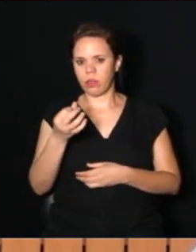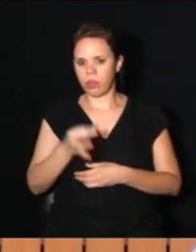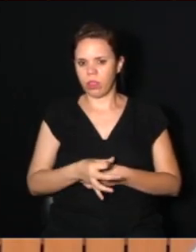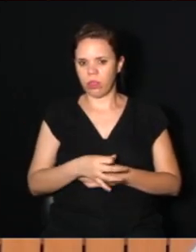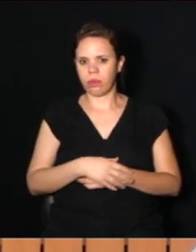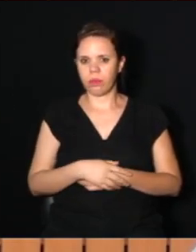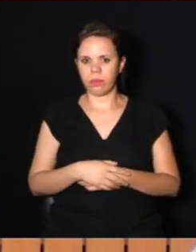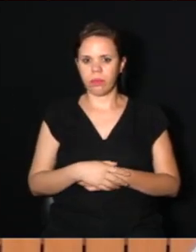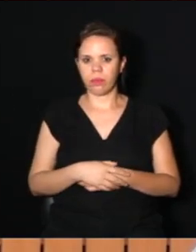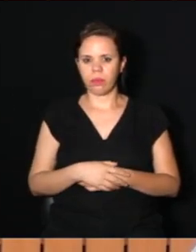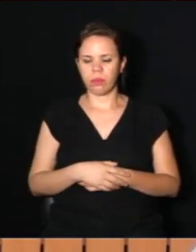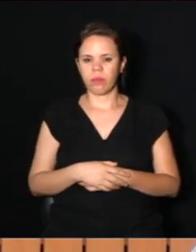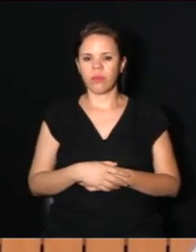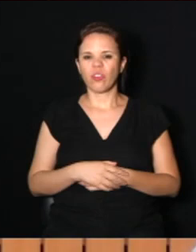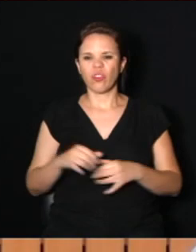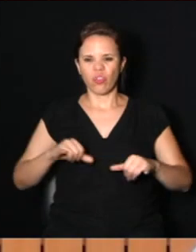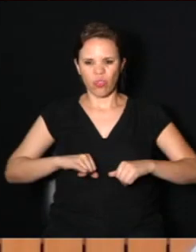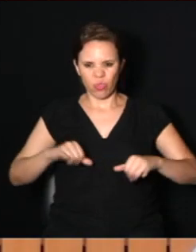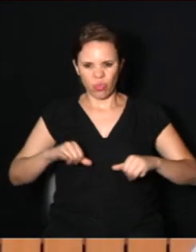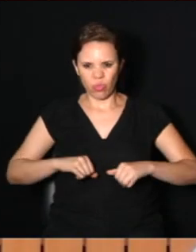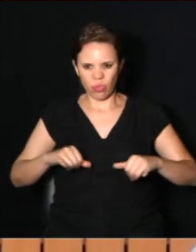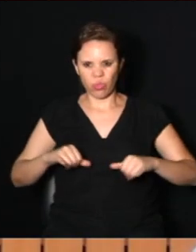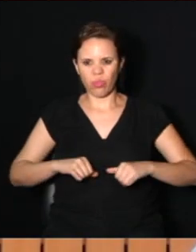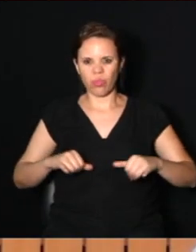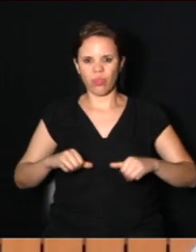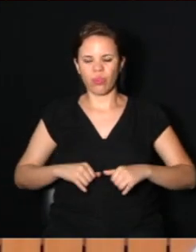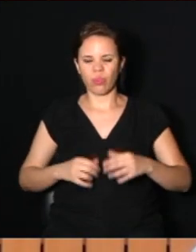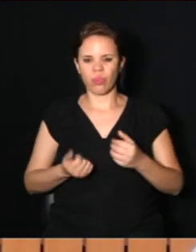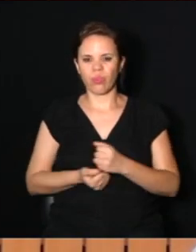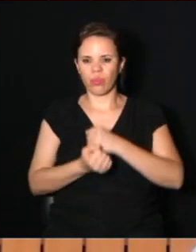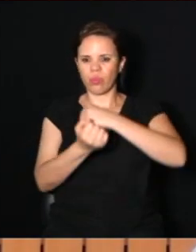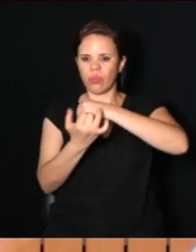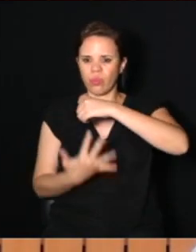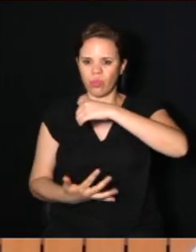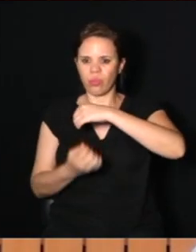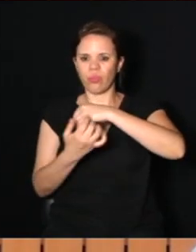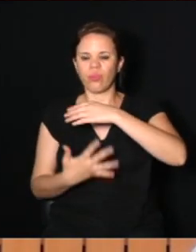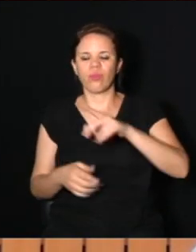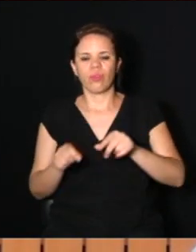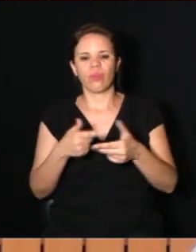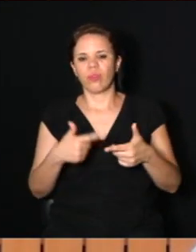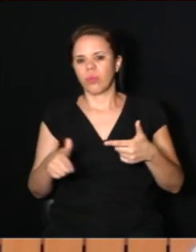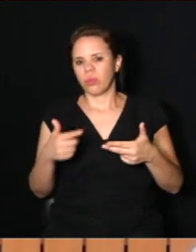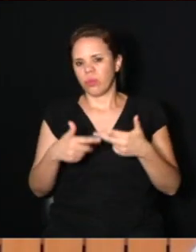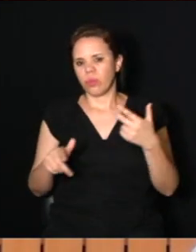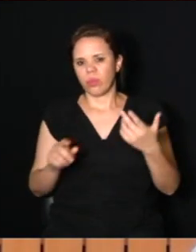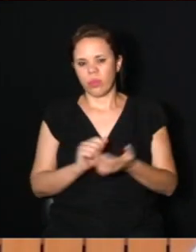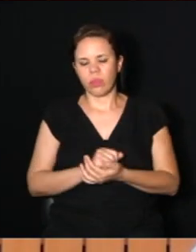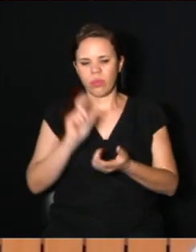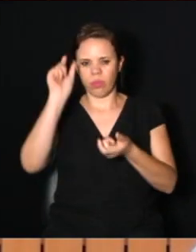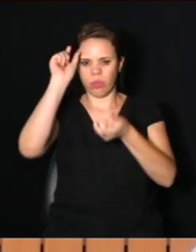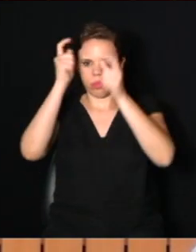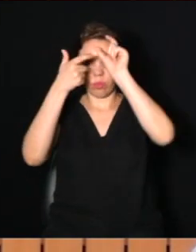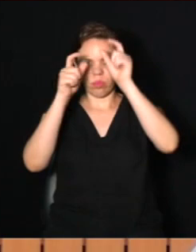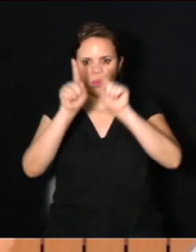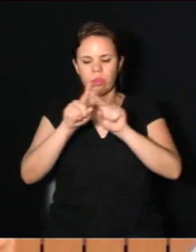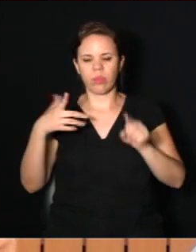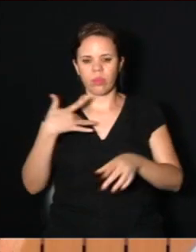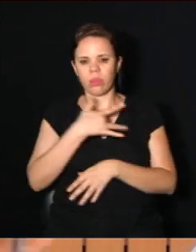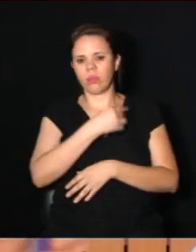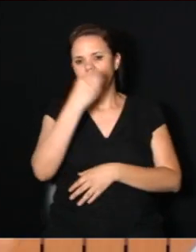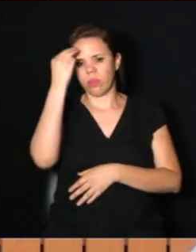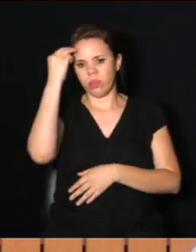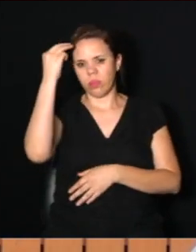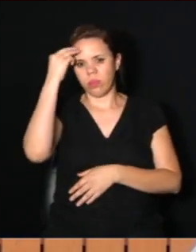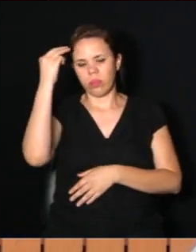29,6%, padece de algum transtorno, de algum adoecimento, né, de saúde, na área de saúde mental, com